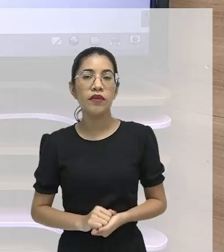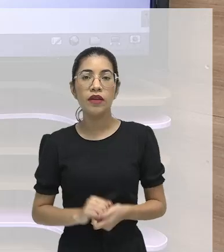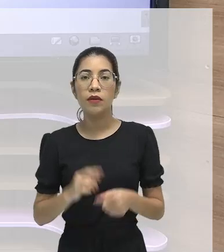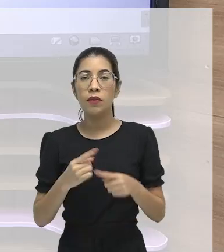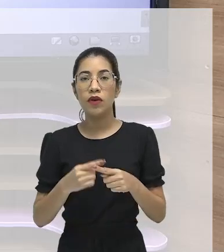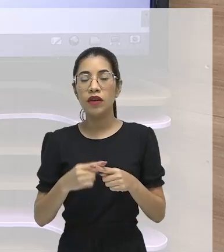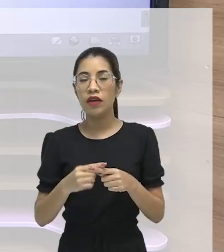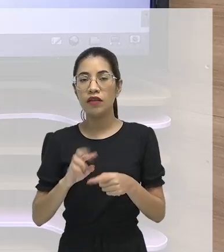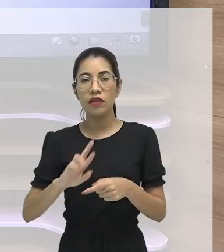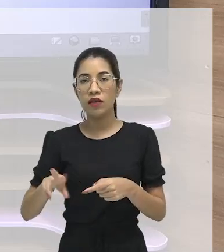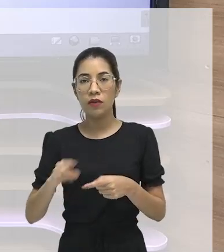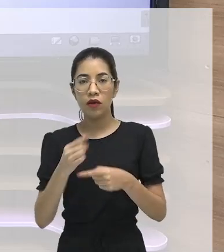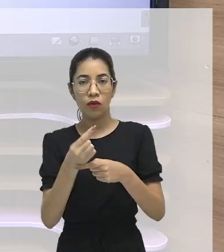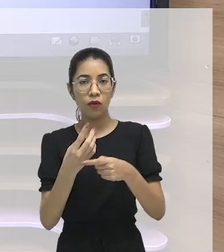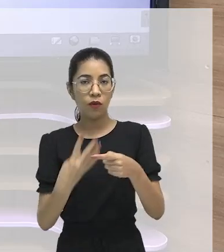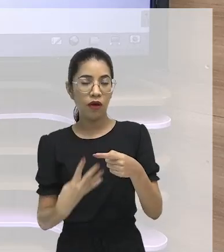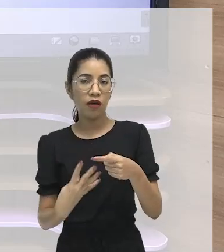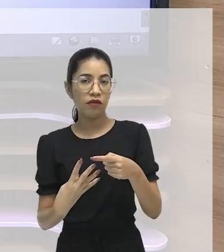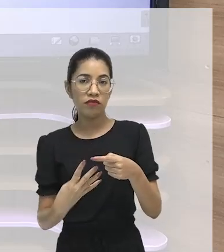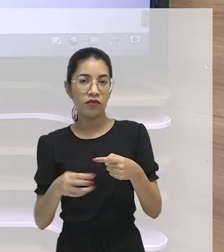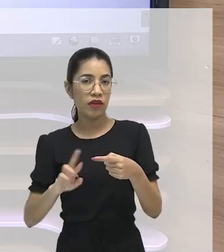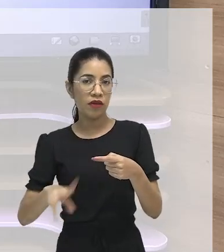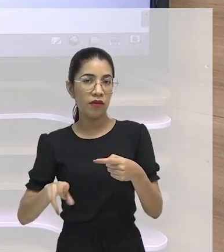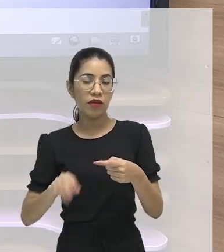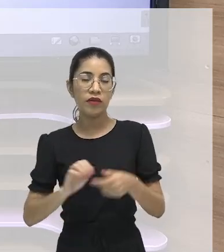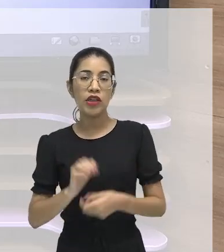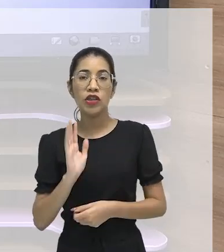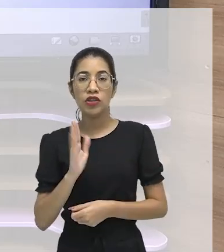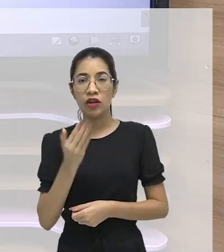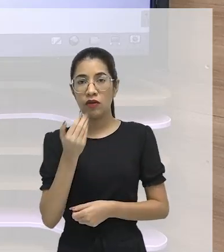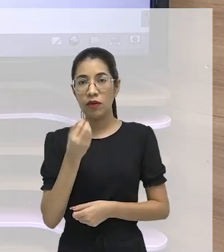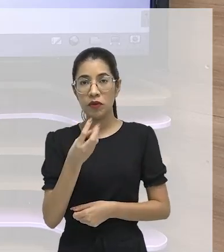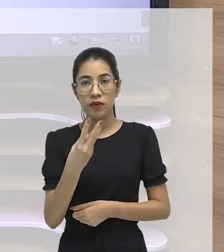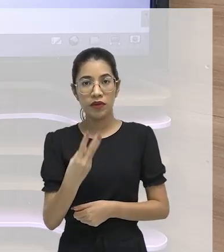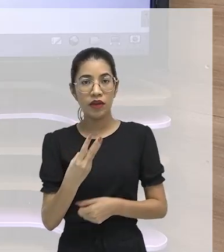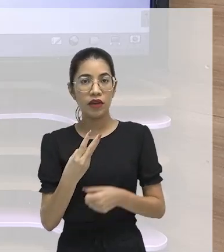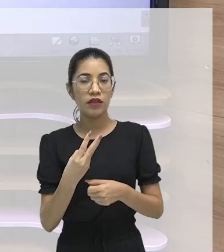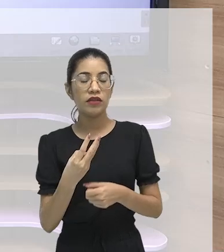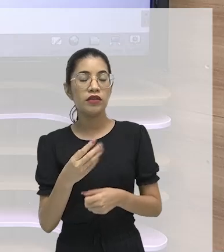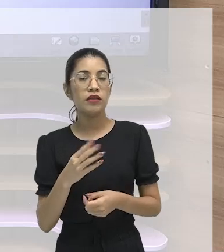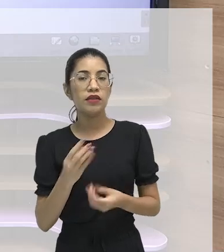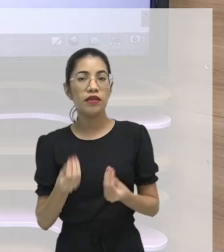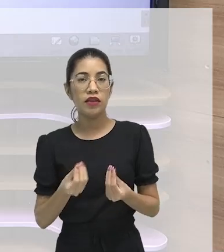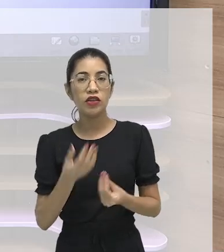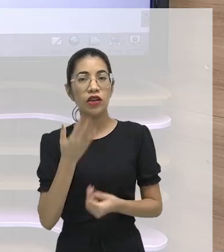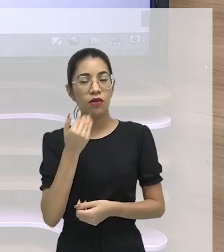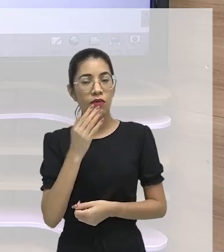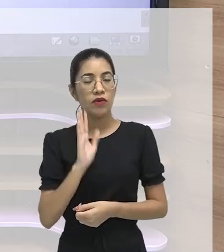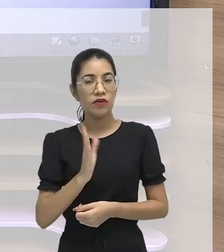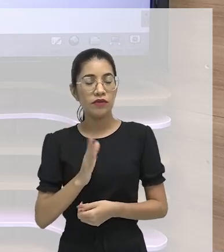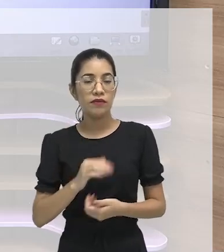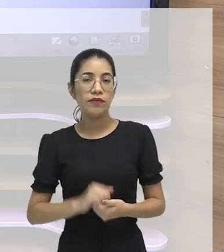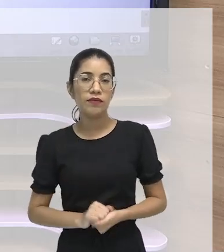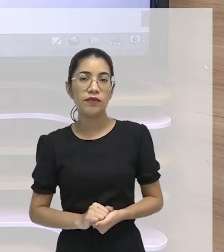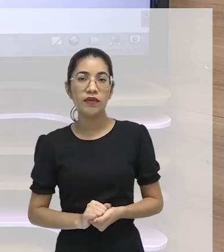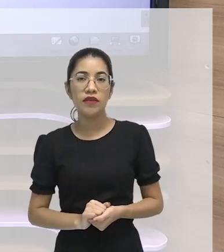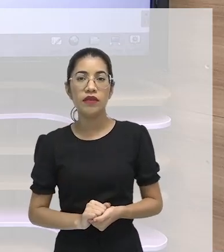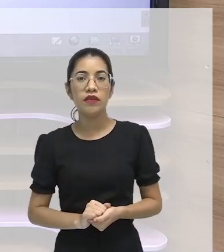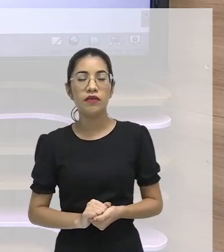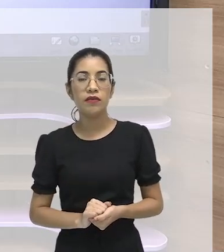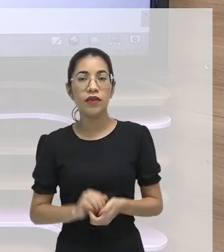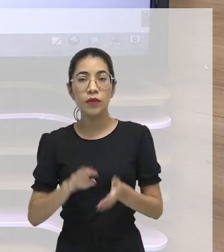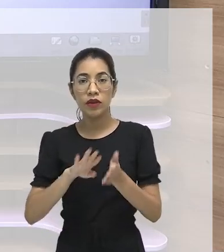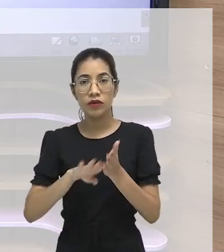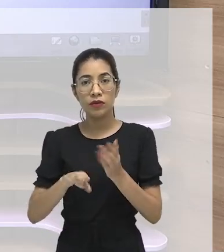não é 1/4. A pizza foi comida, 3 pedaços dela, veja. 3 pedaços foi consumida. Tá sobrando